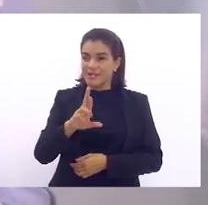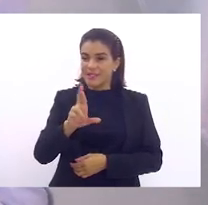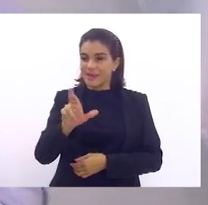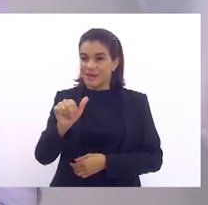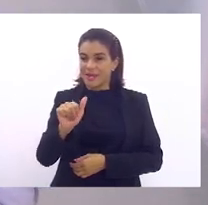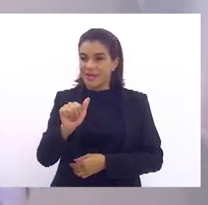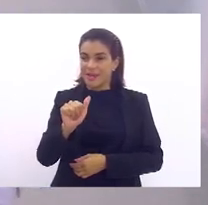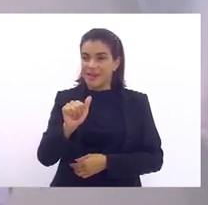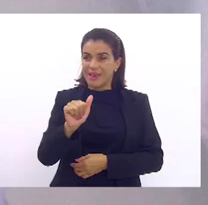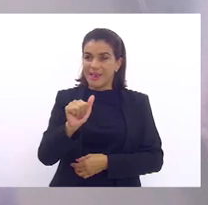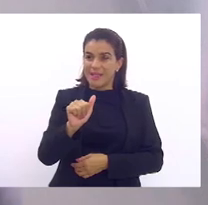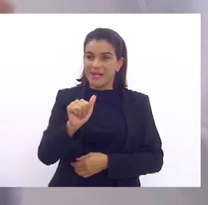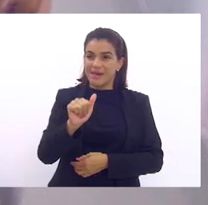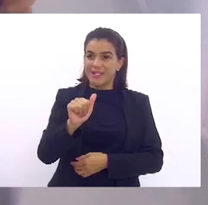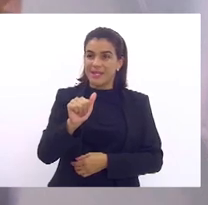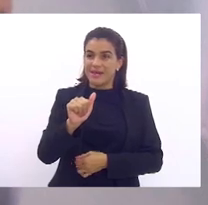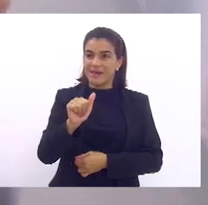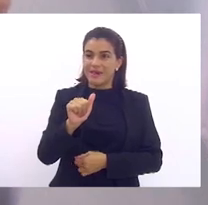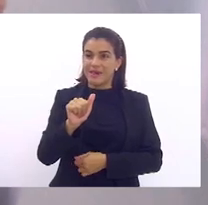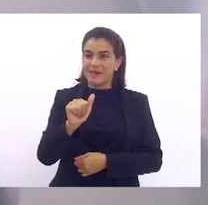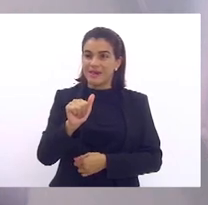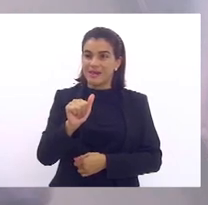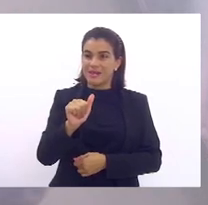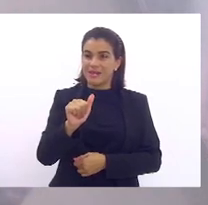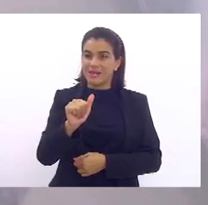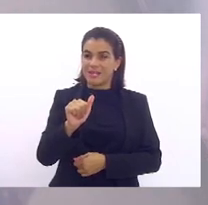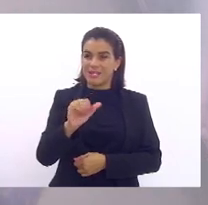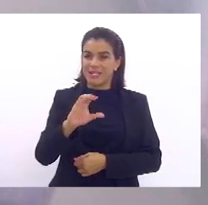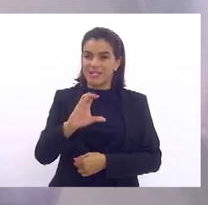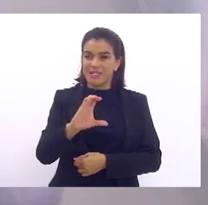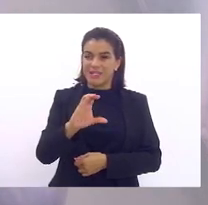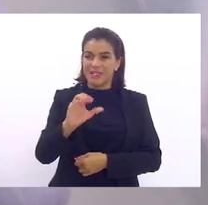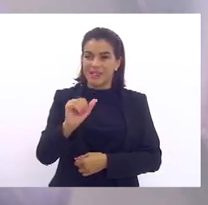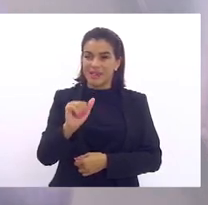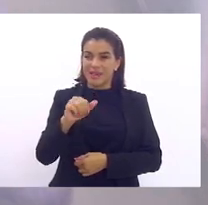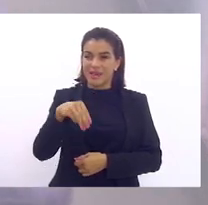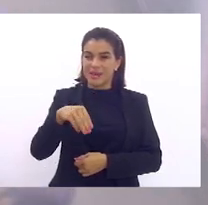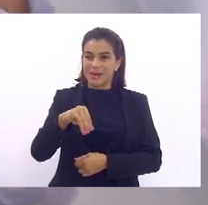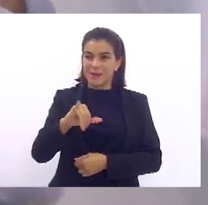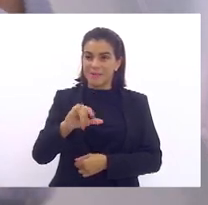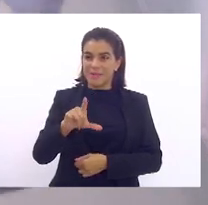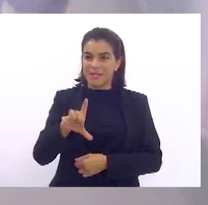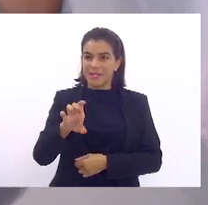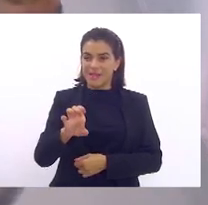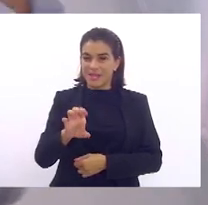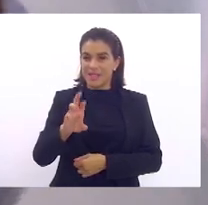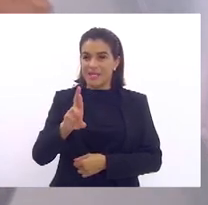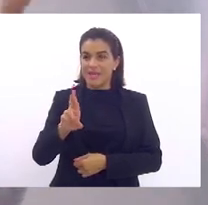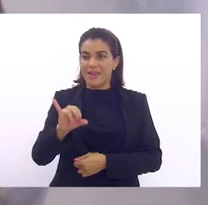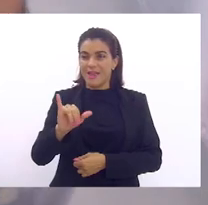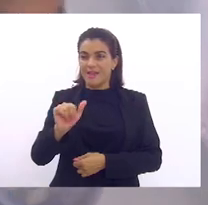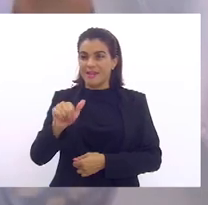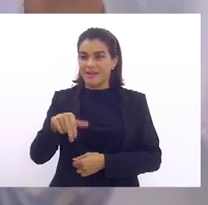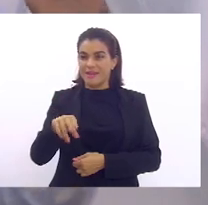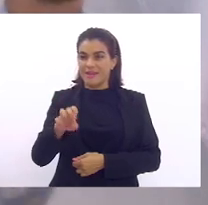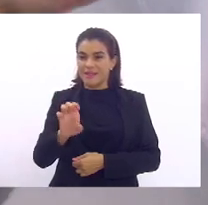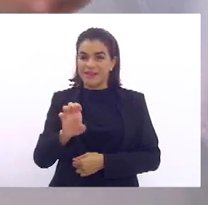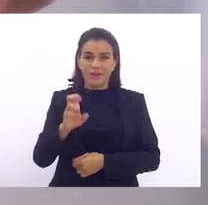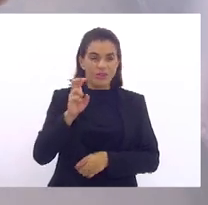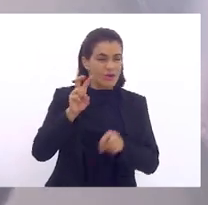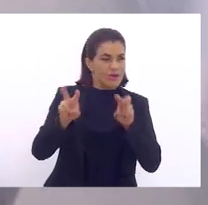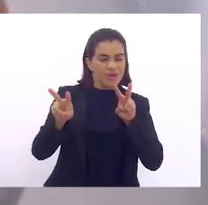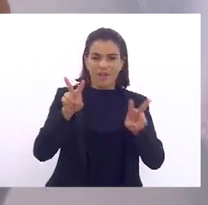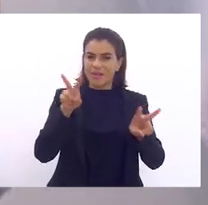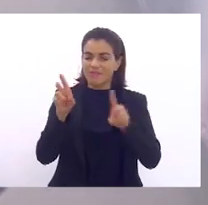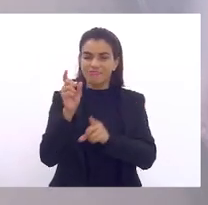lá atrás Mayara Camila e Raiane que estão na sala e não puderam eu tô olhando aqui para achar as